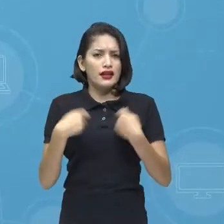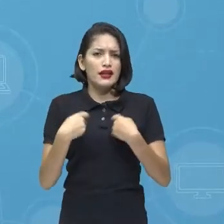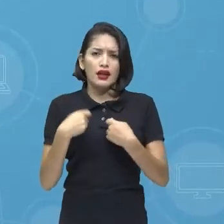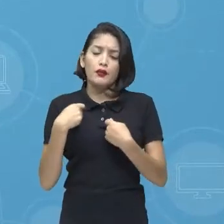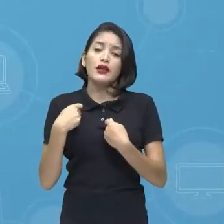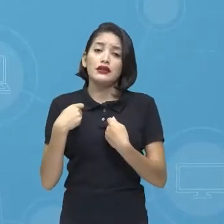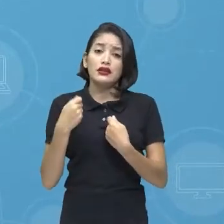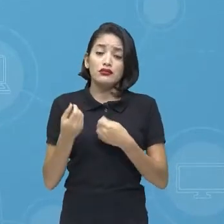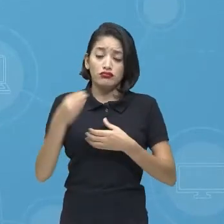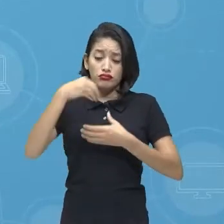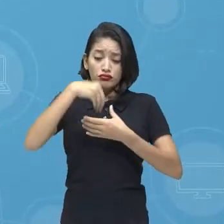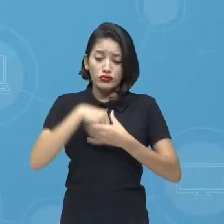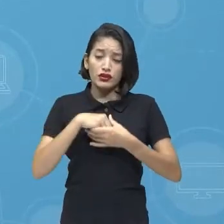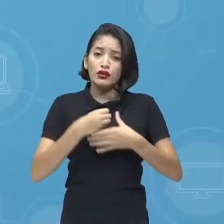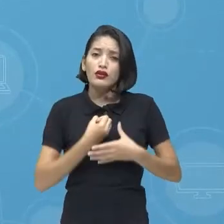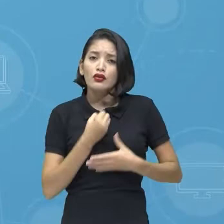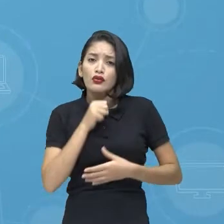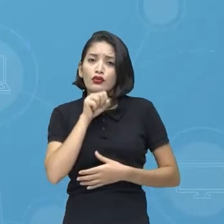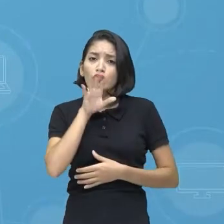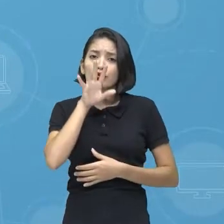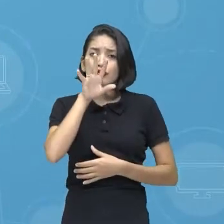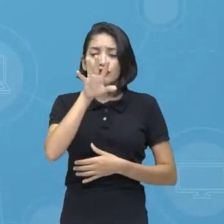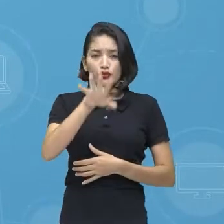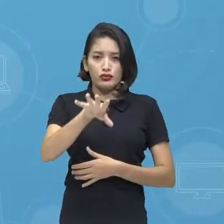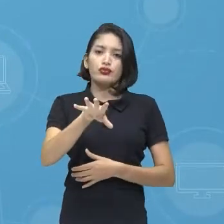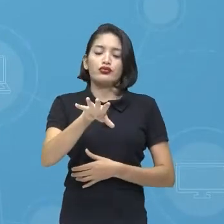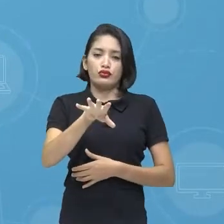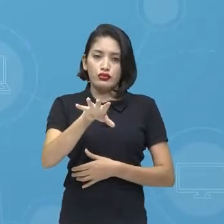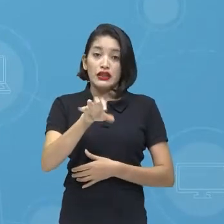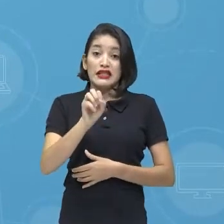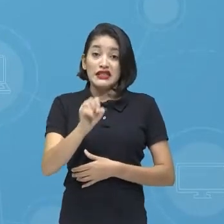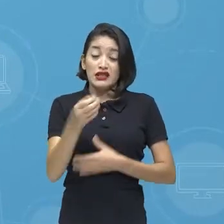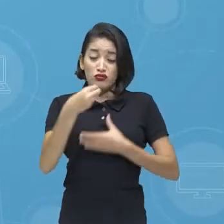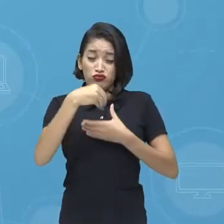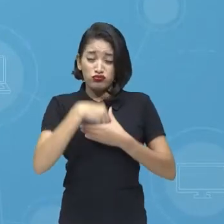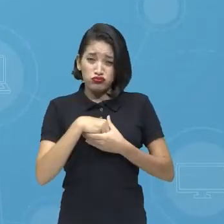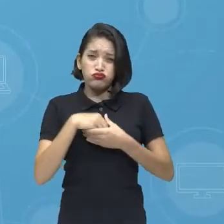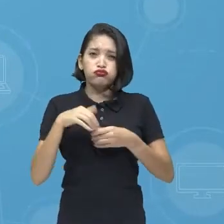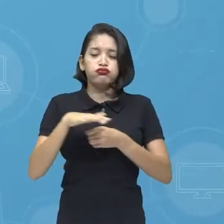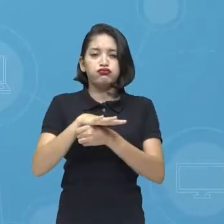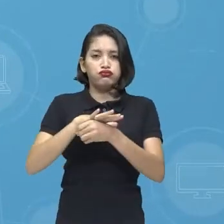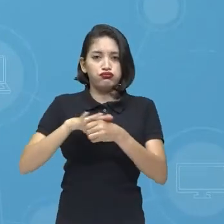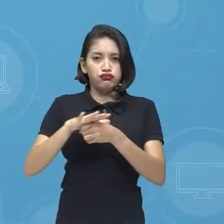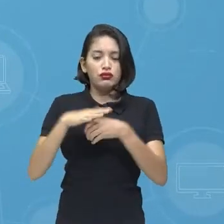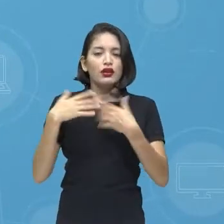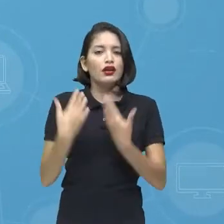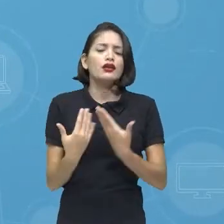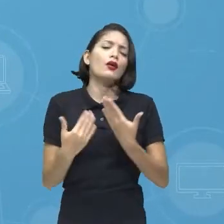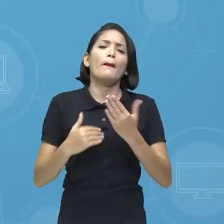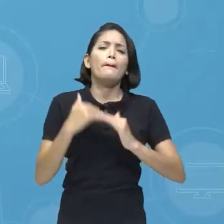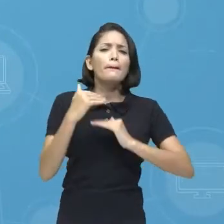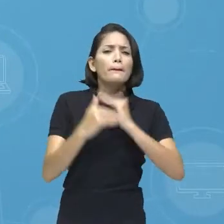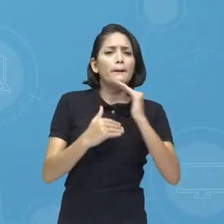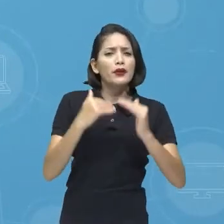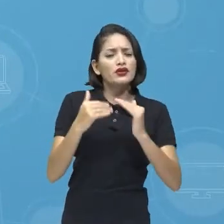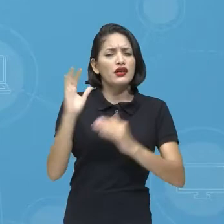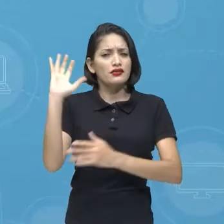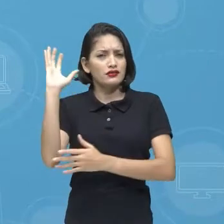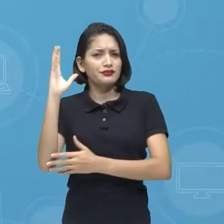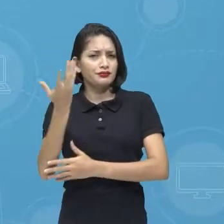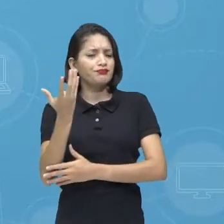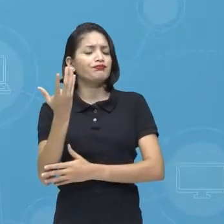tipo de gás do nosso organismo, porque ele em grande quantidade se torna tóxico, tá? Então, todo esse processo aí que a gente